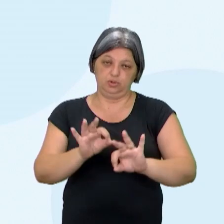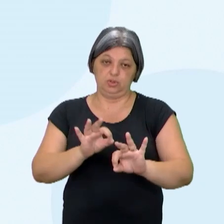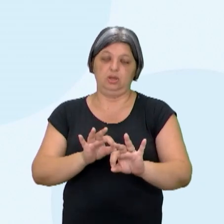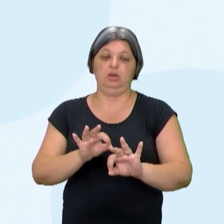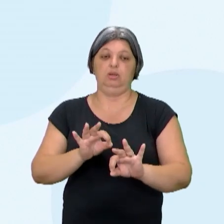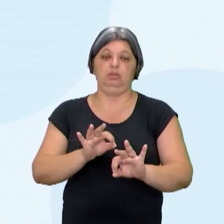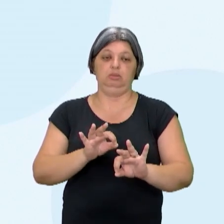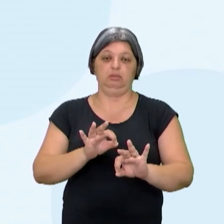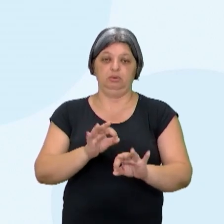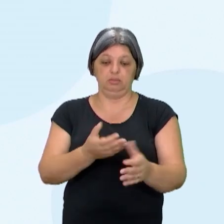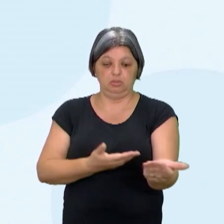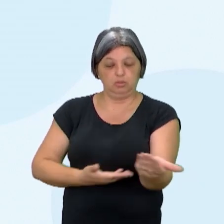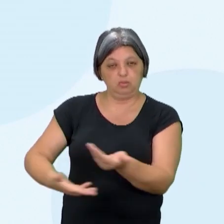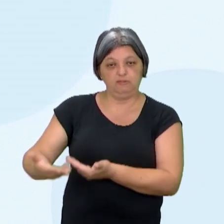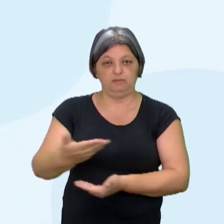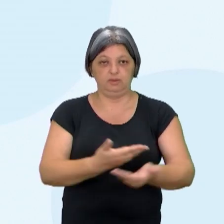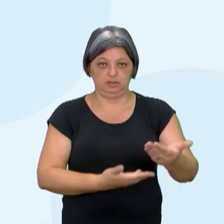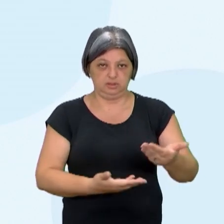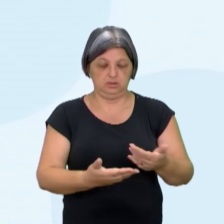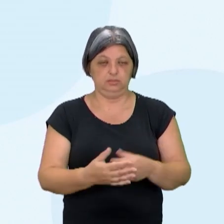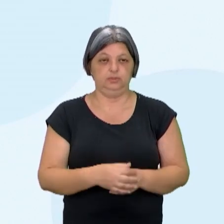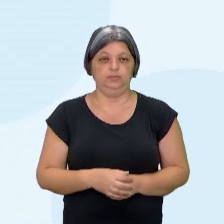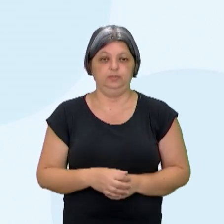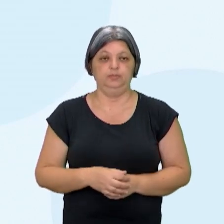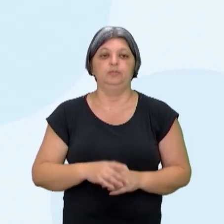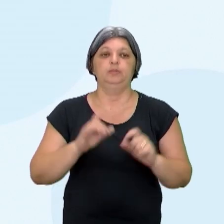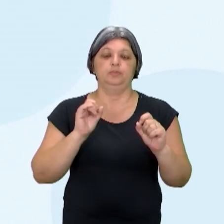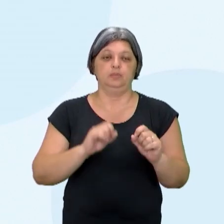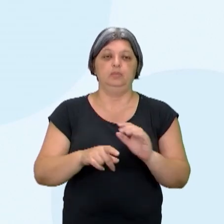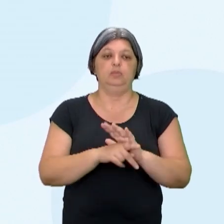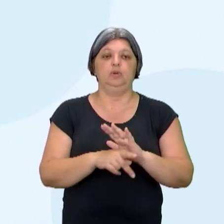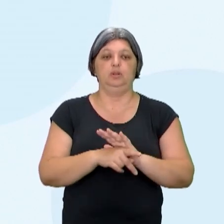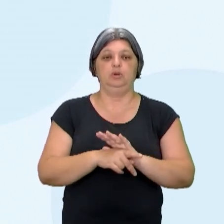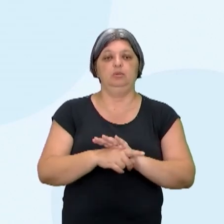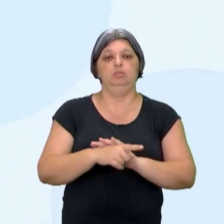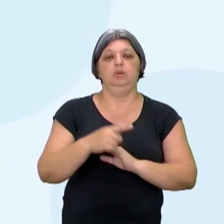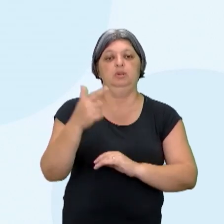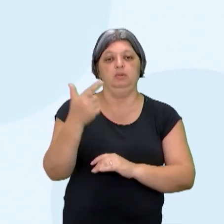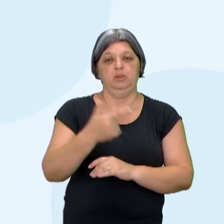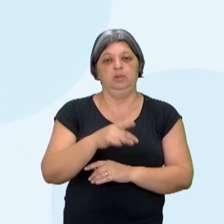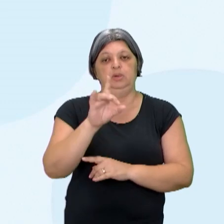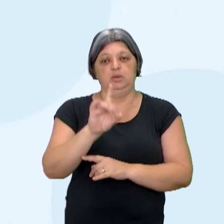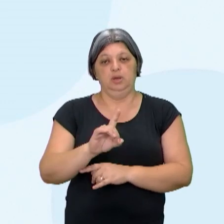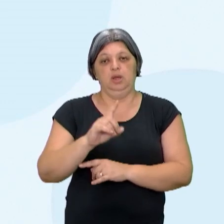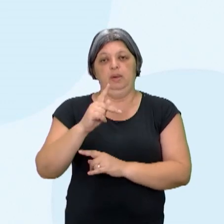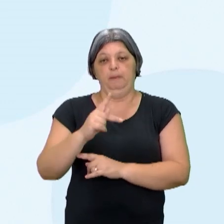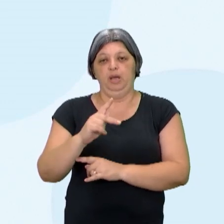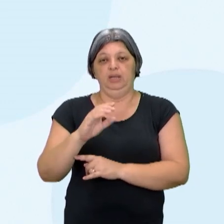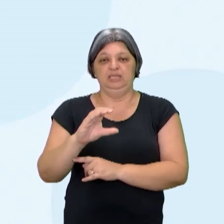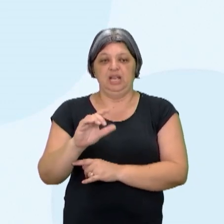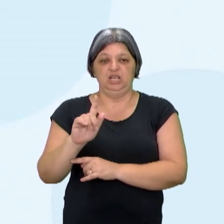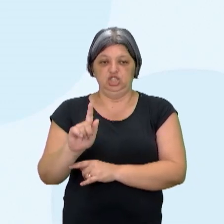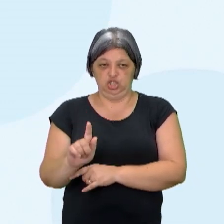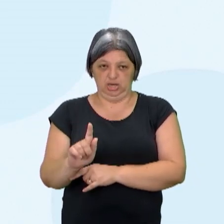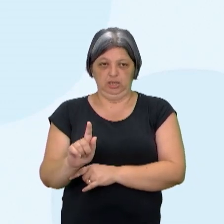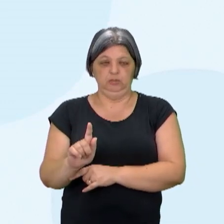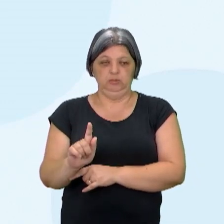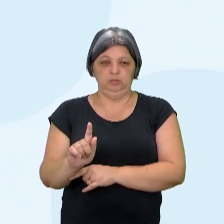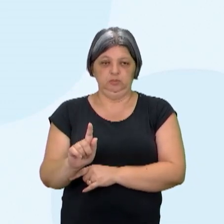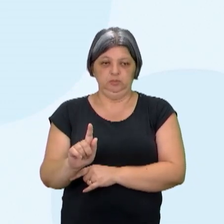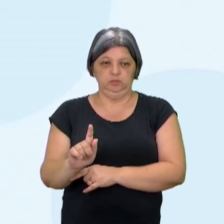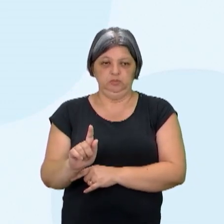Aí, quem faz o alinhamento é o vice-diretor, PCG e o professor que faz